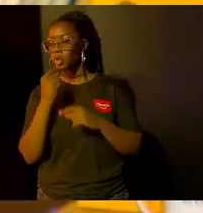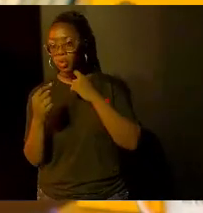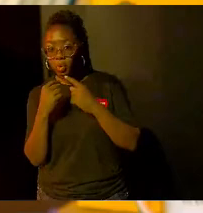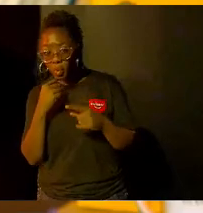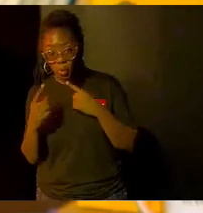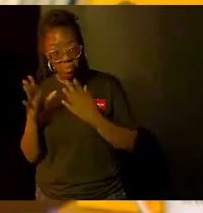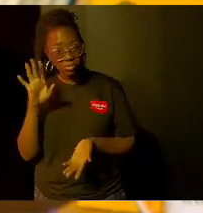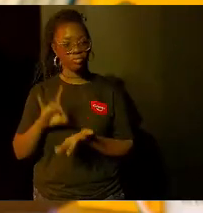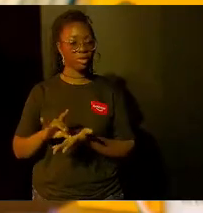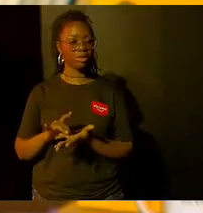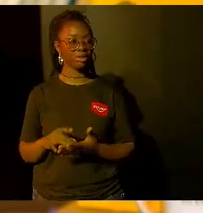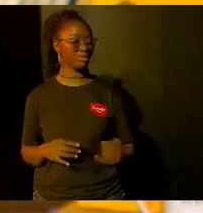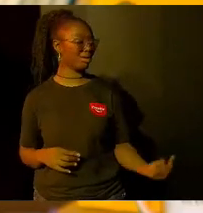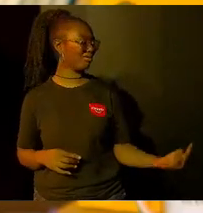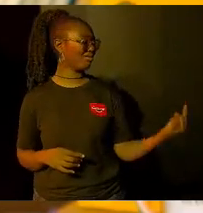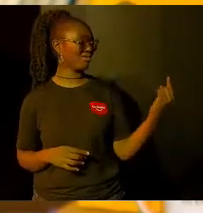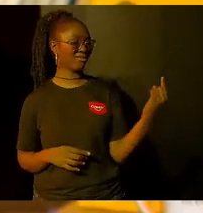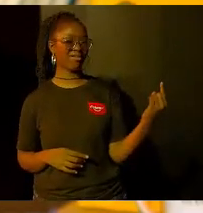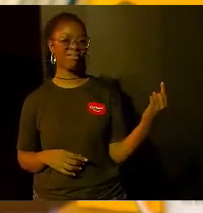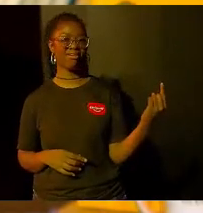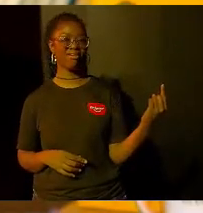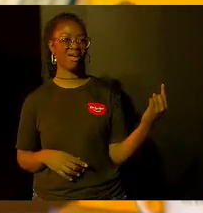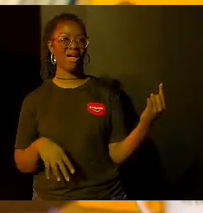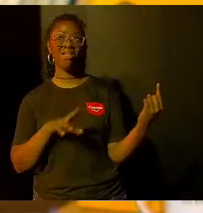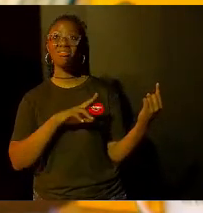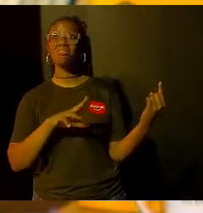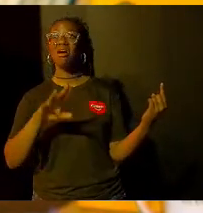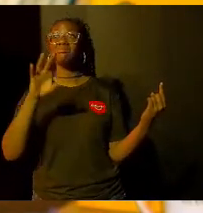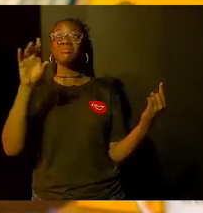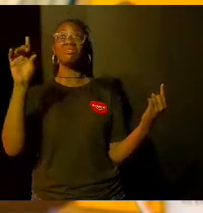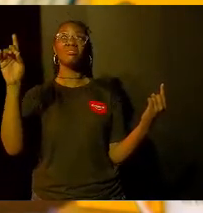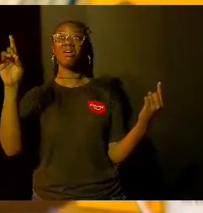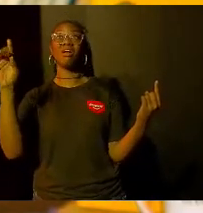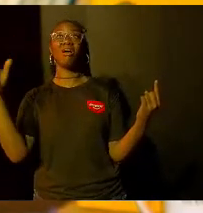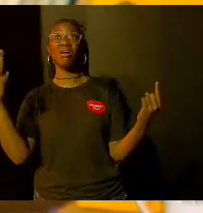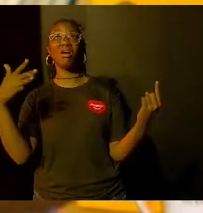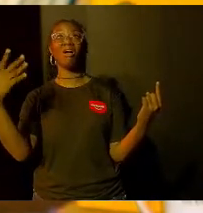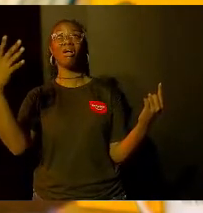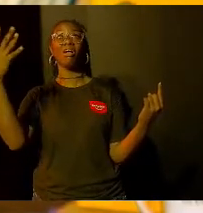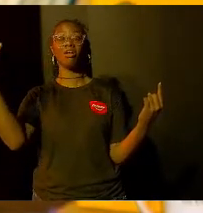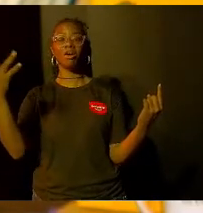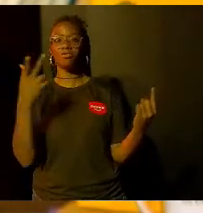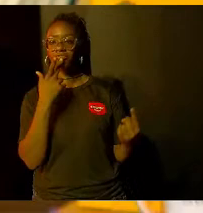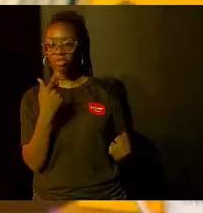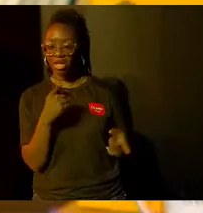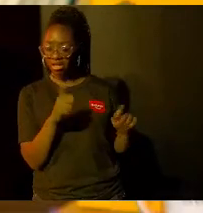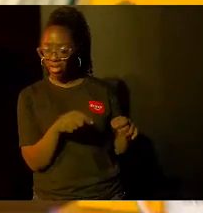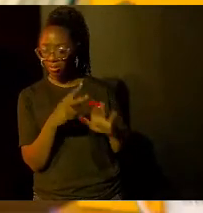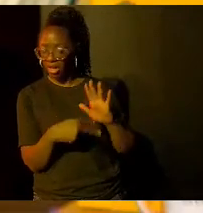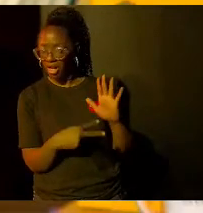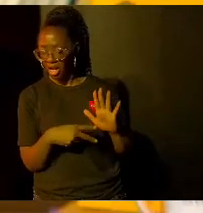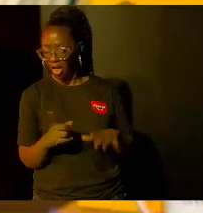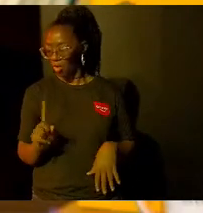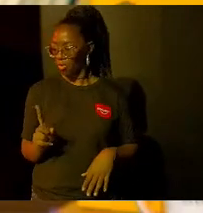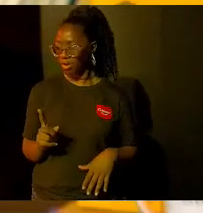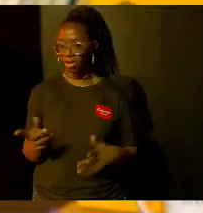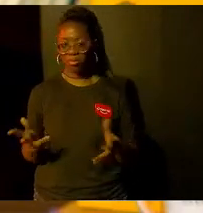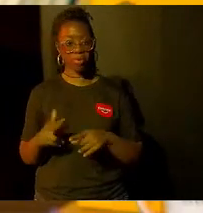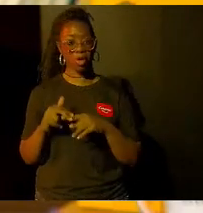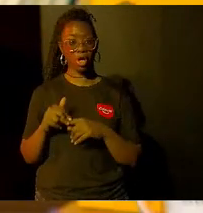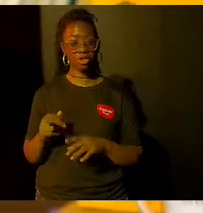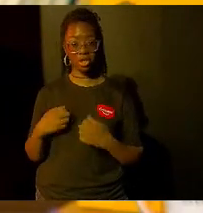e vinham babaca Em Nome de Deus não é dizer o que é que a gente podia ler ou não porque tinha se assustado